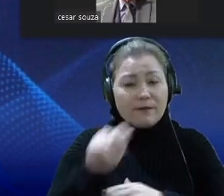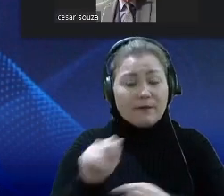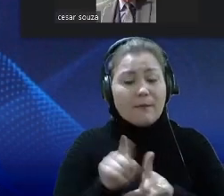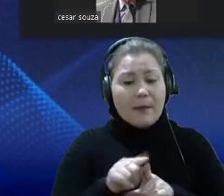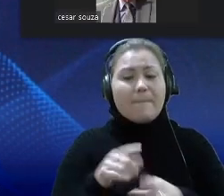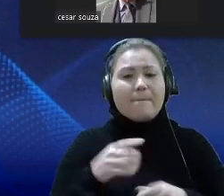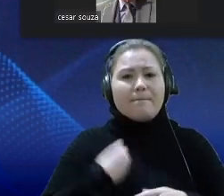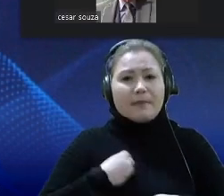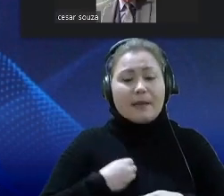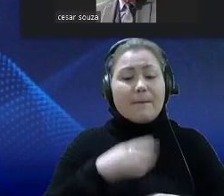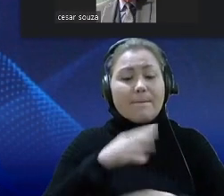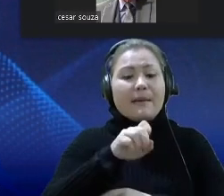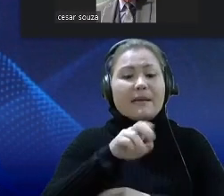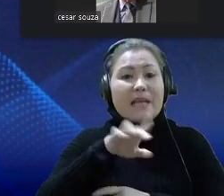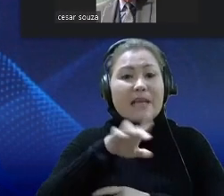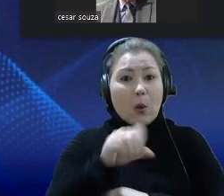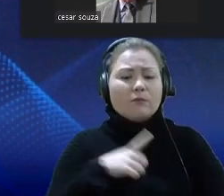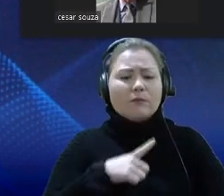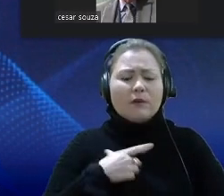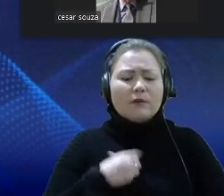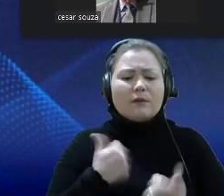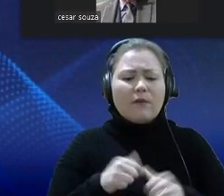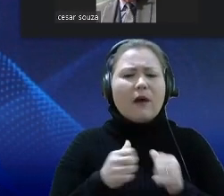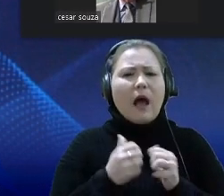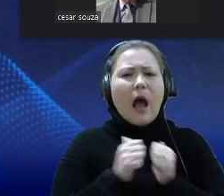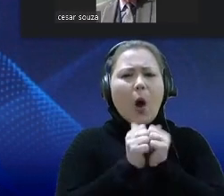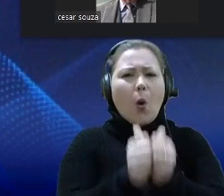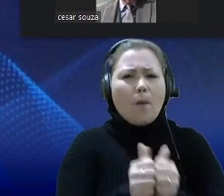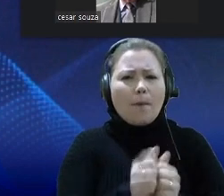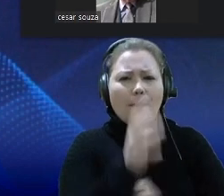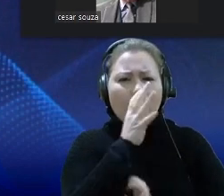Bertolucci, estava acompanhando o painel,